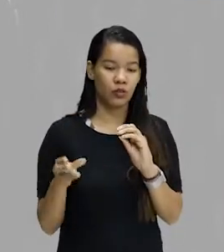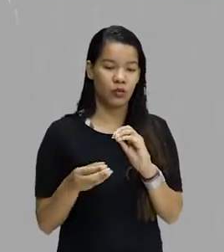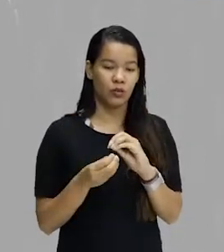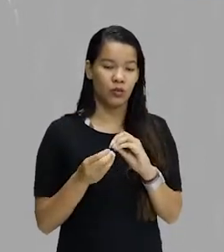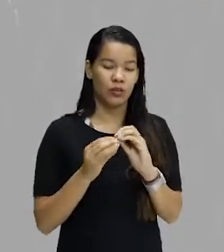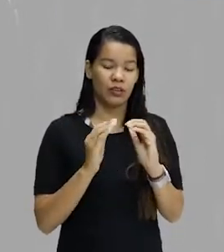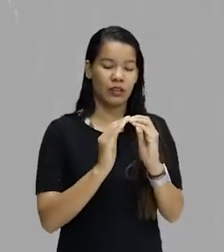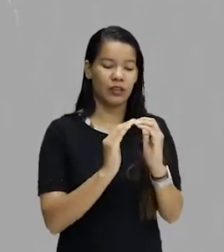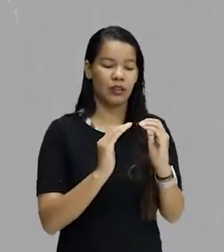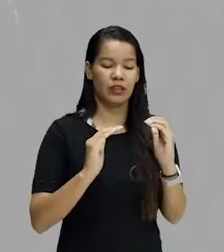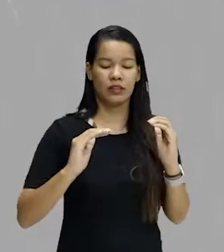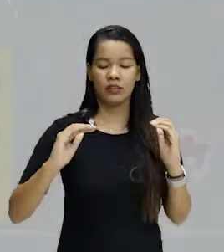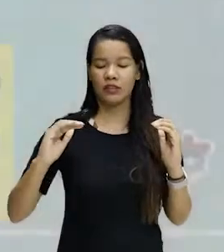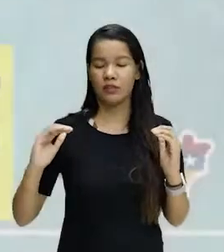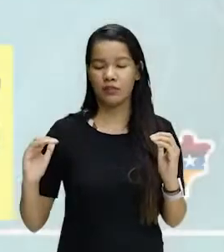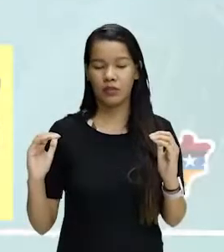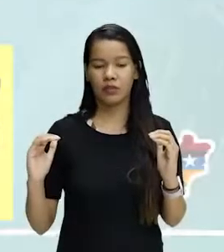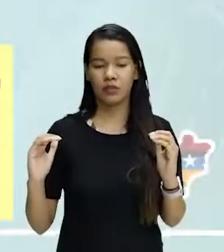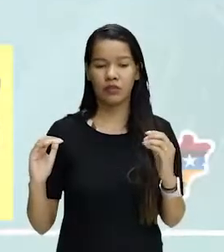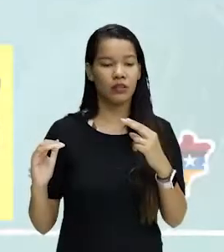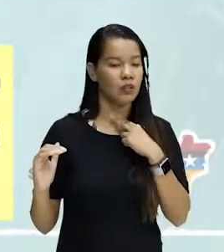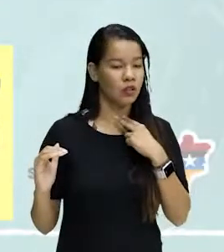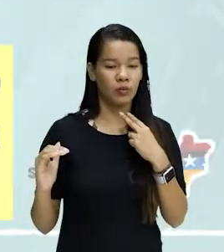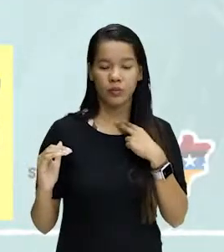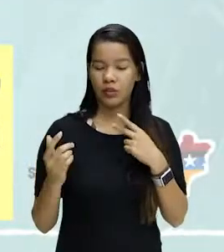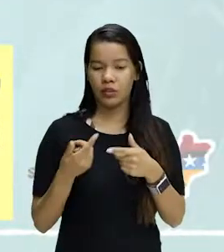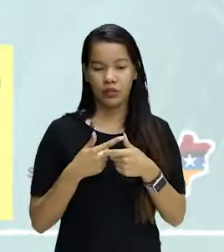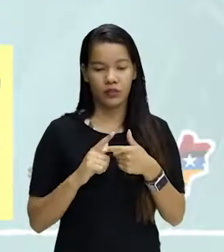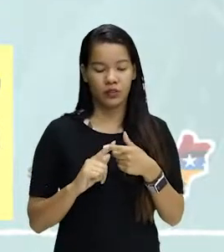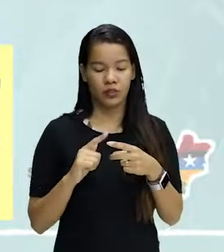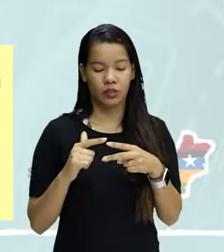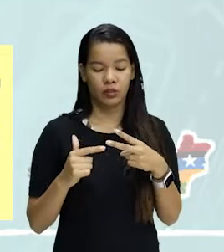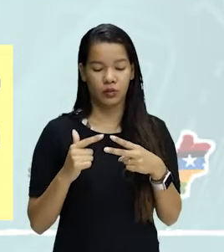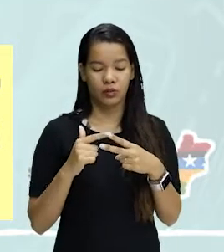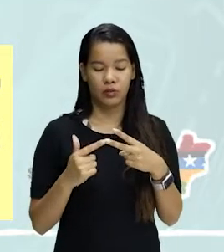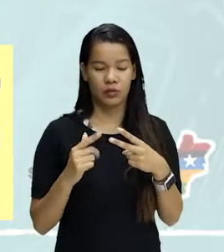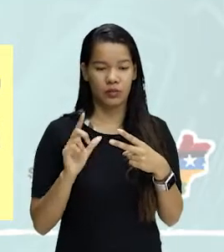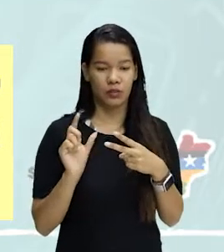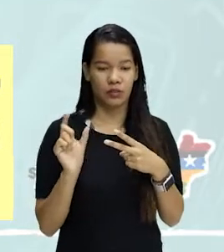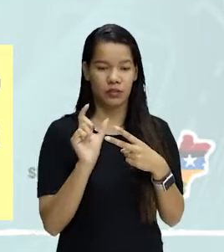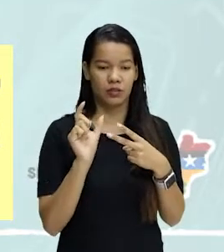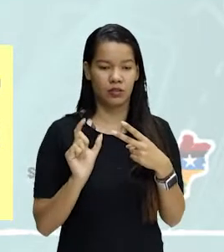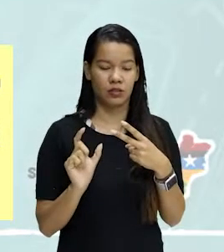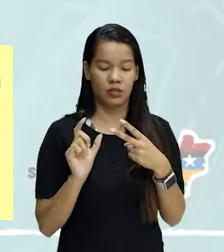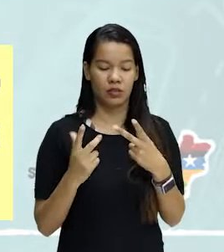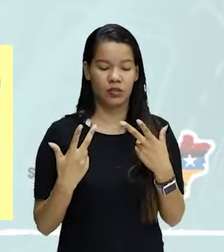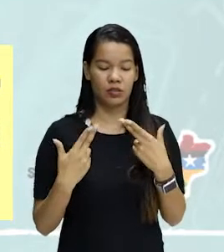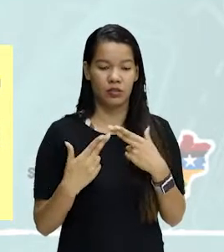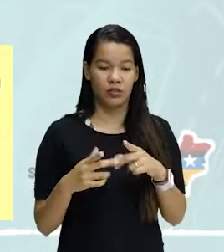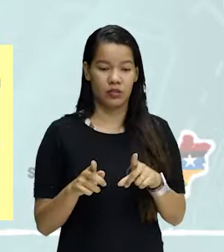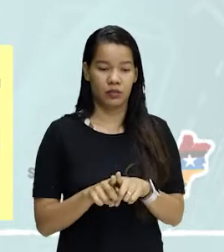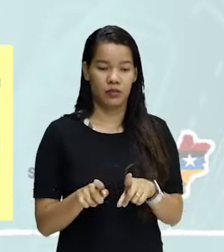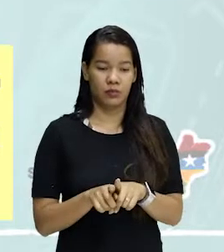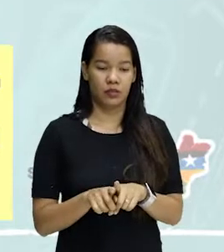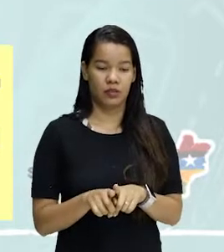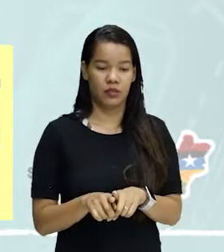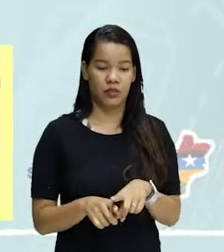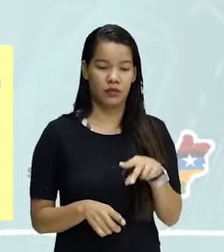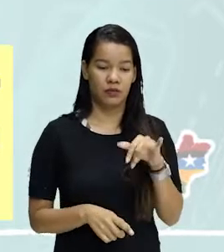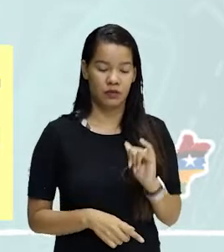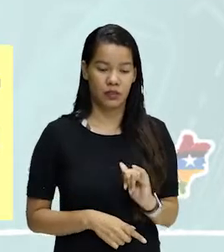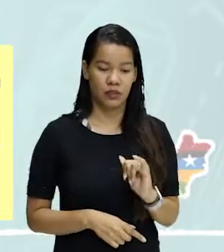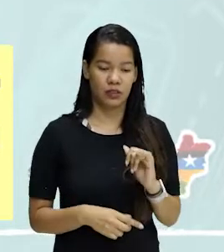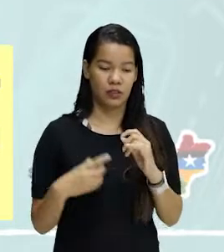assimétrico, tudo bem? Não pode dividir em duas partes iguais. E esse propeno, né,